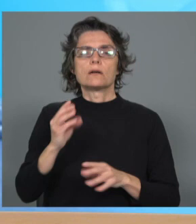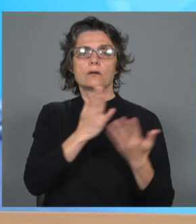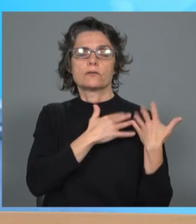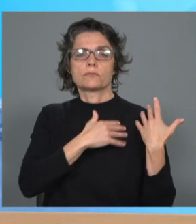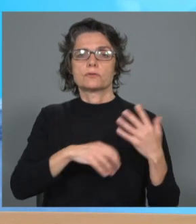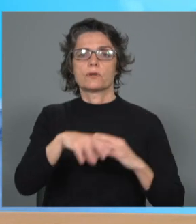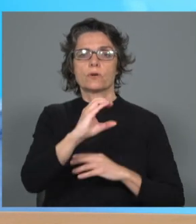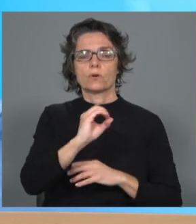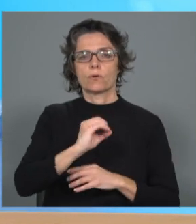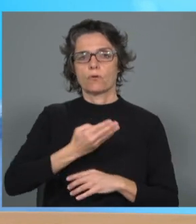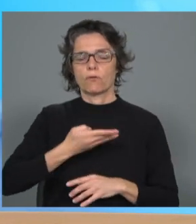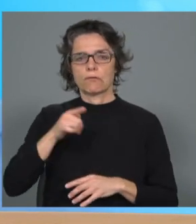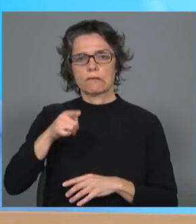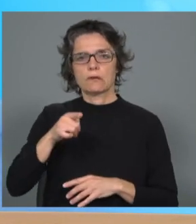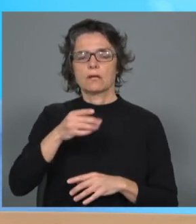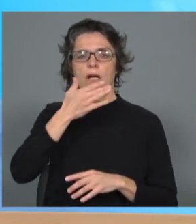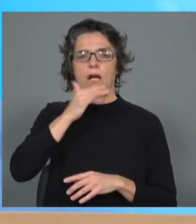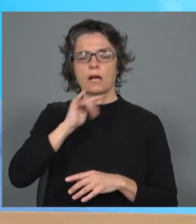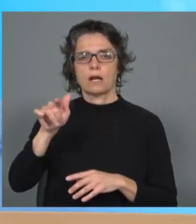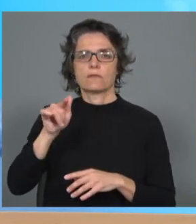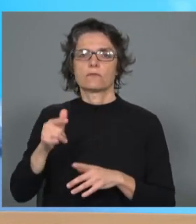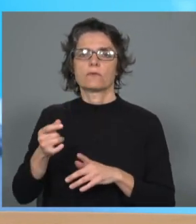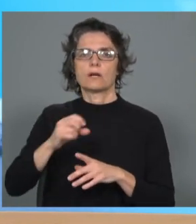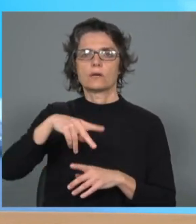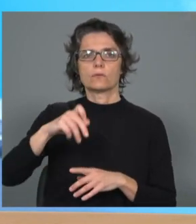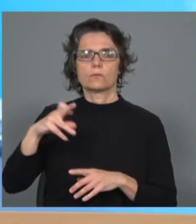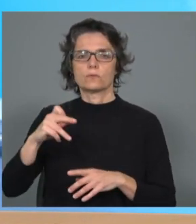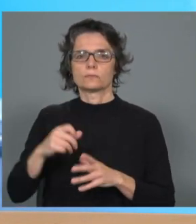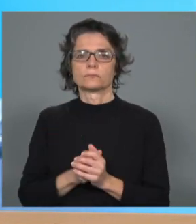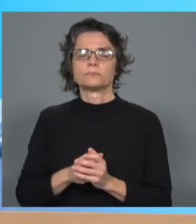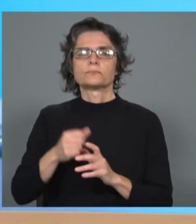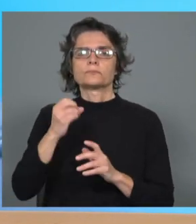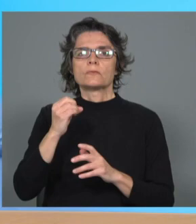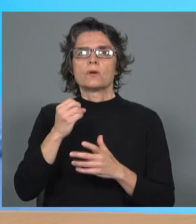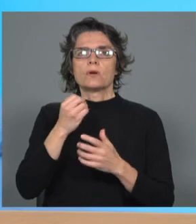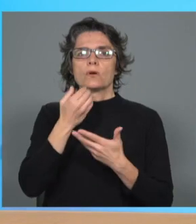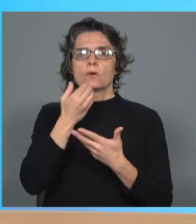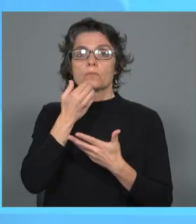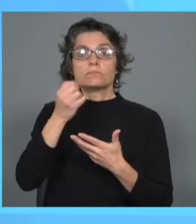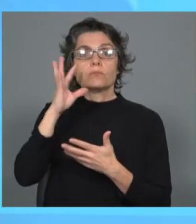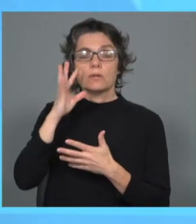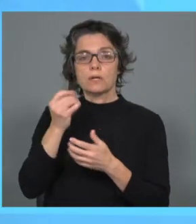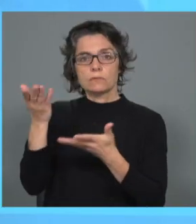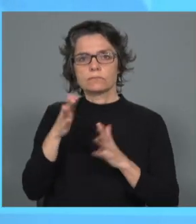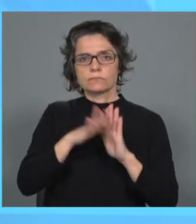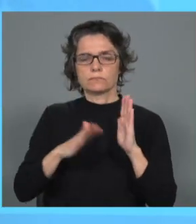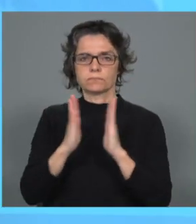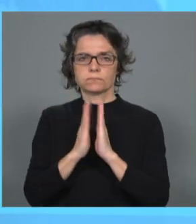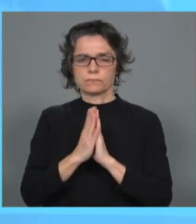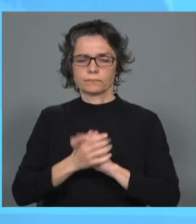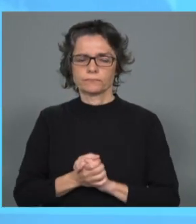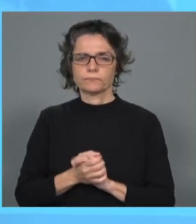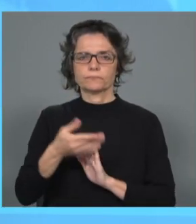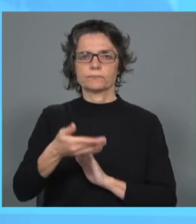Organizador Diocesano em Évora da Jornada Mundial da Juventude. Nuno, boa tarde, obrigado por estar neste programa,